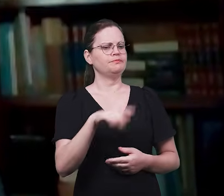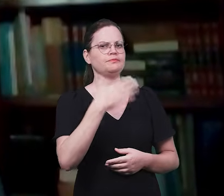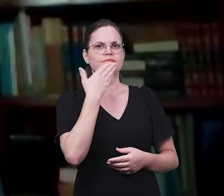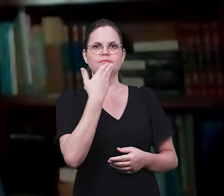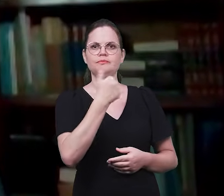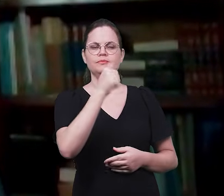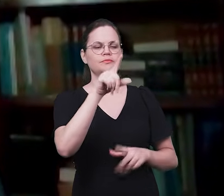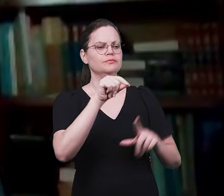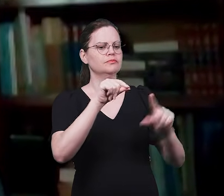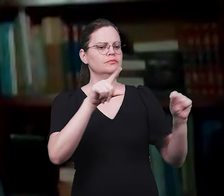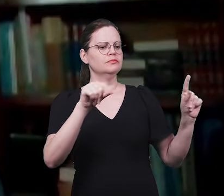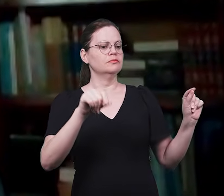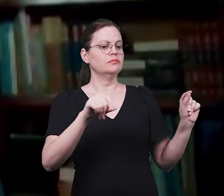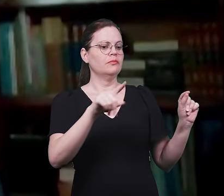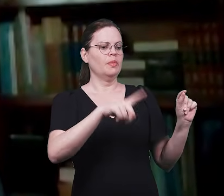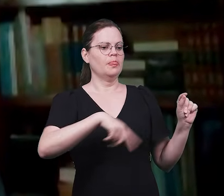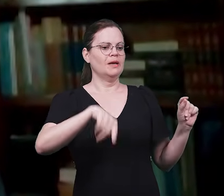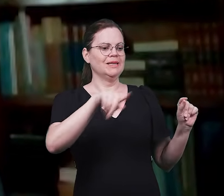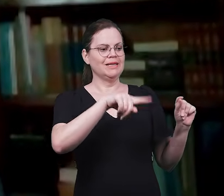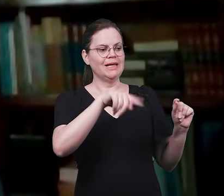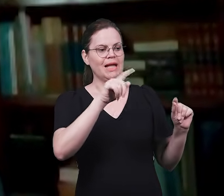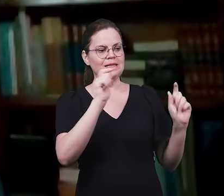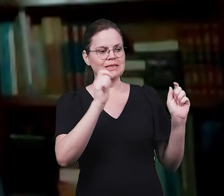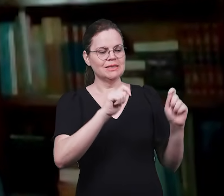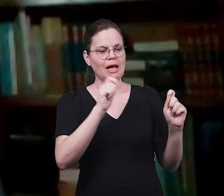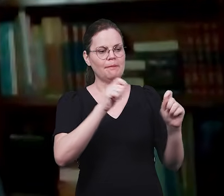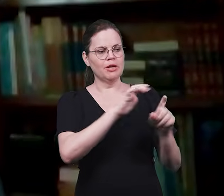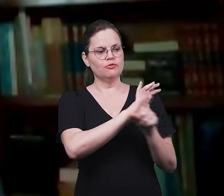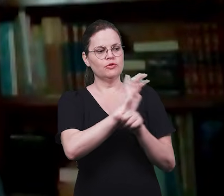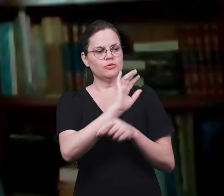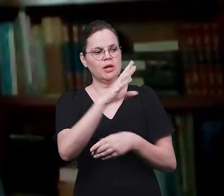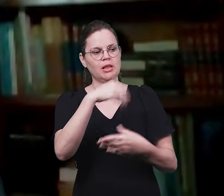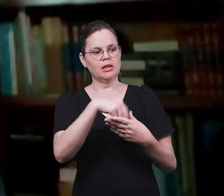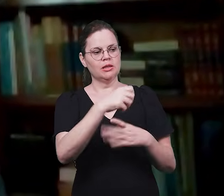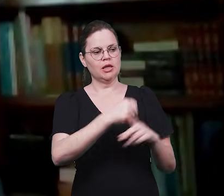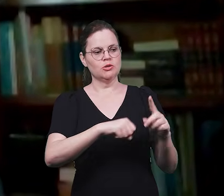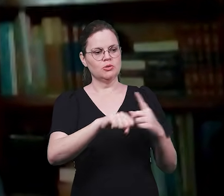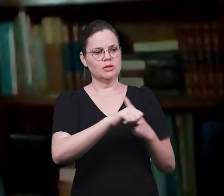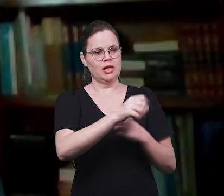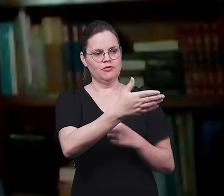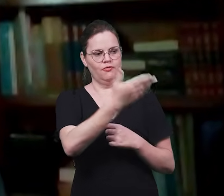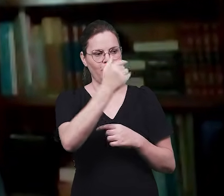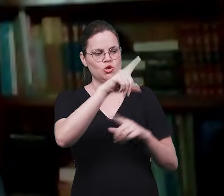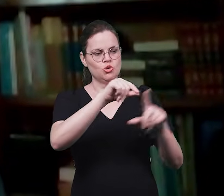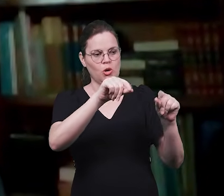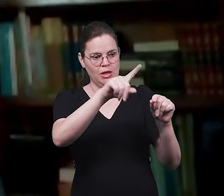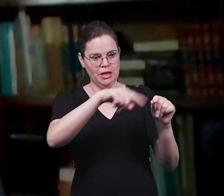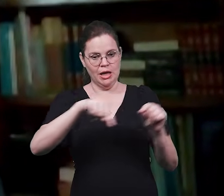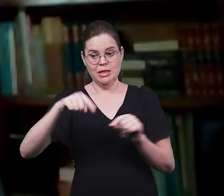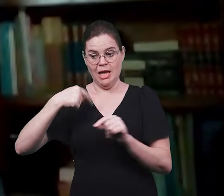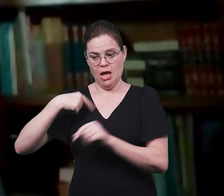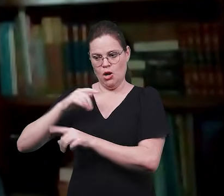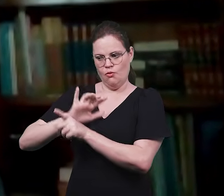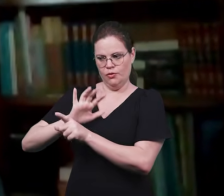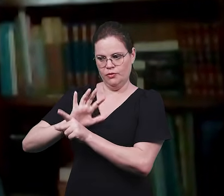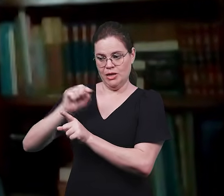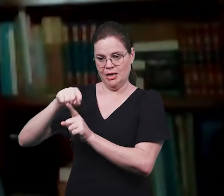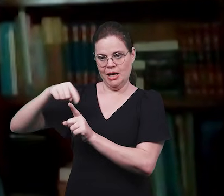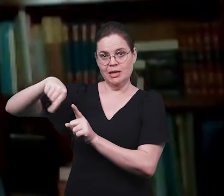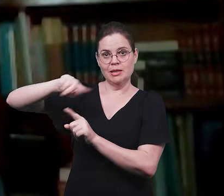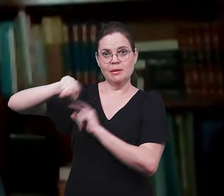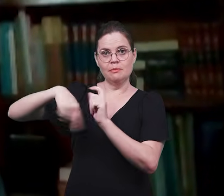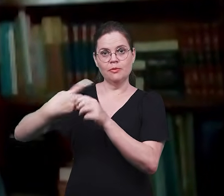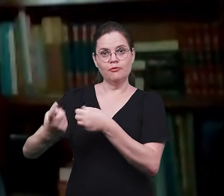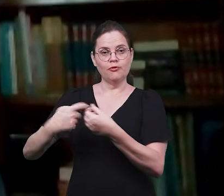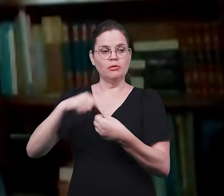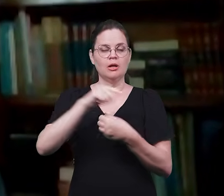tinham uma influência na sociedade anterior para influenciar os demais. Mas para isso era necessário uma mudança